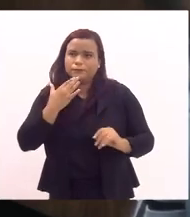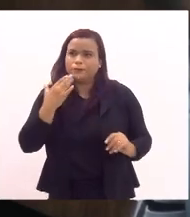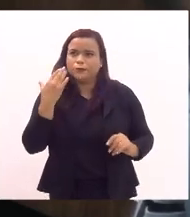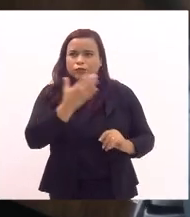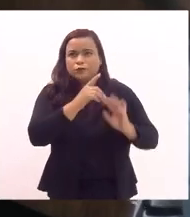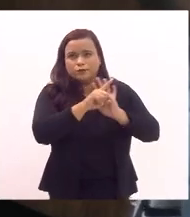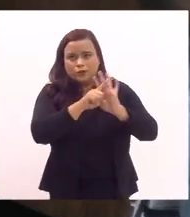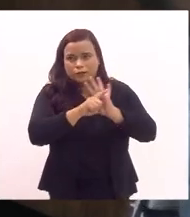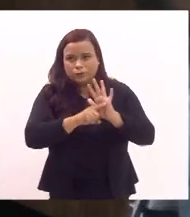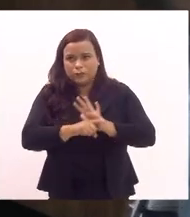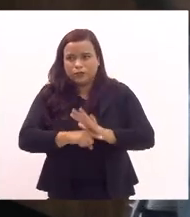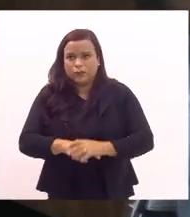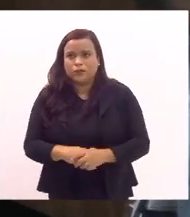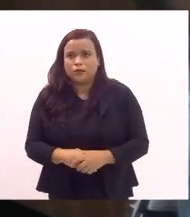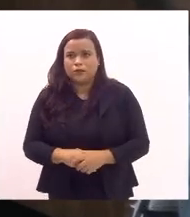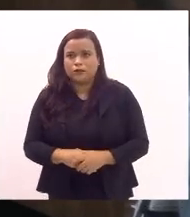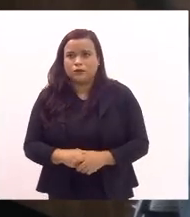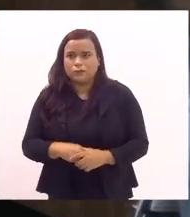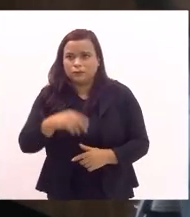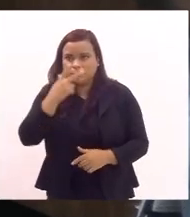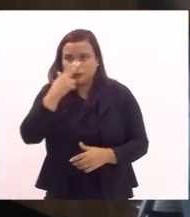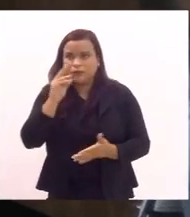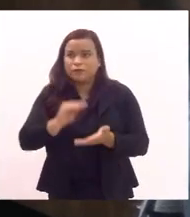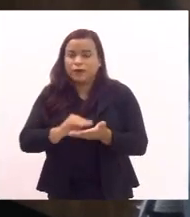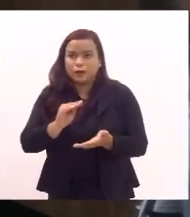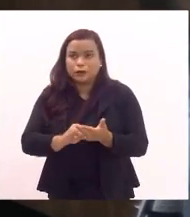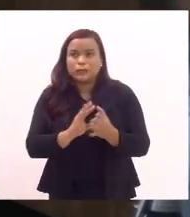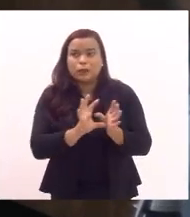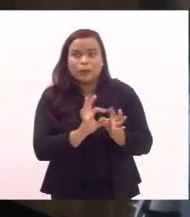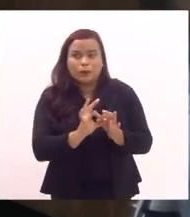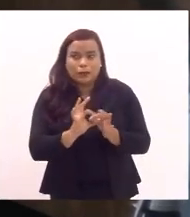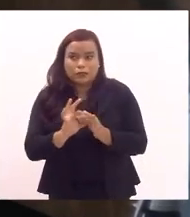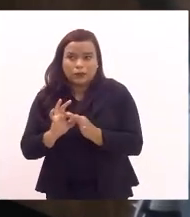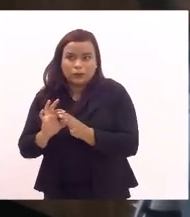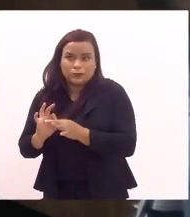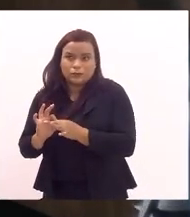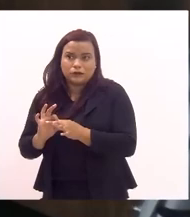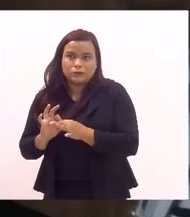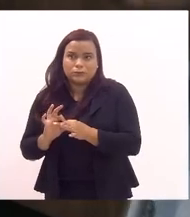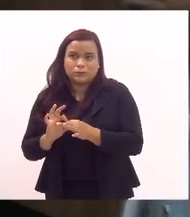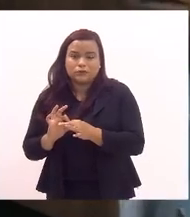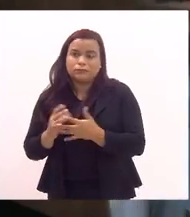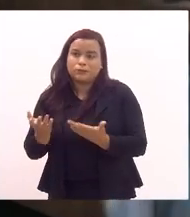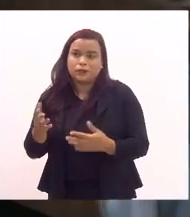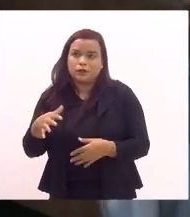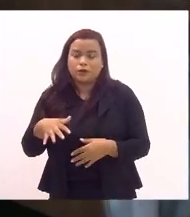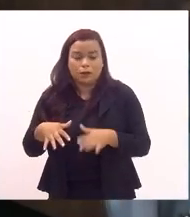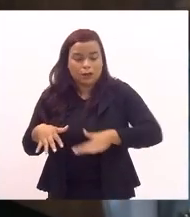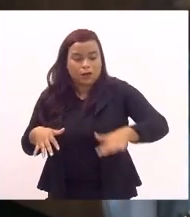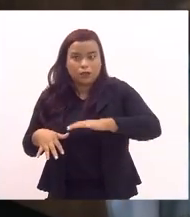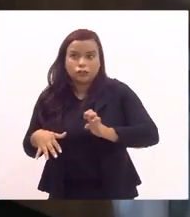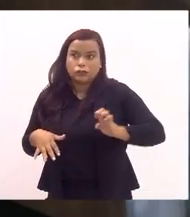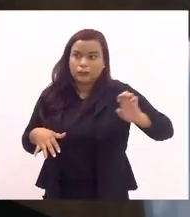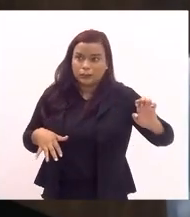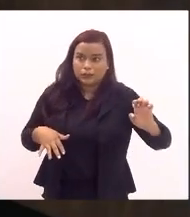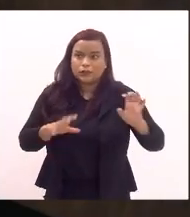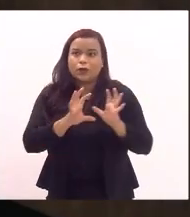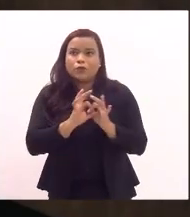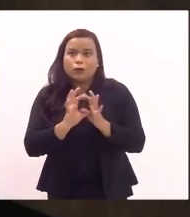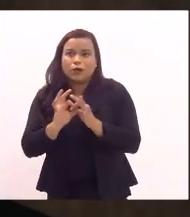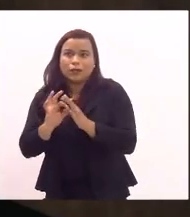verificação uma verdadeira falta de coerência Inclusive a esquerda não tem a coerência com uma marca sua